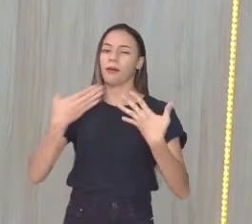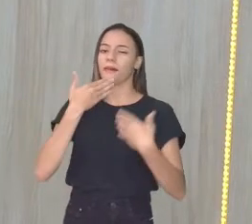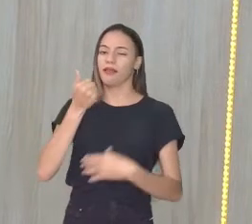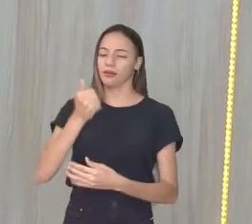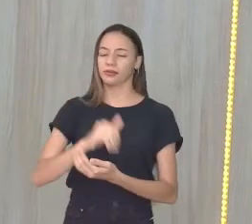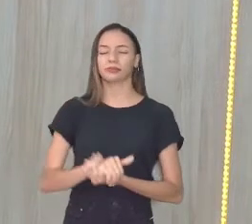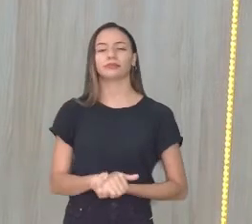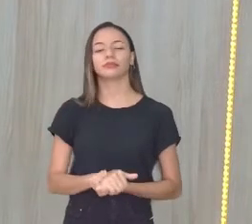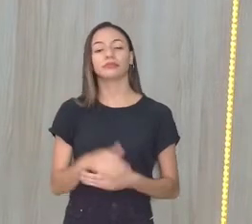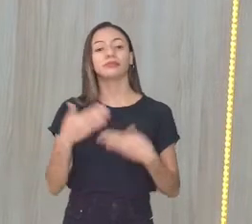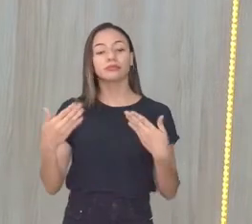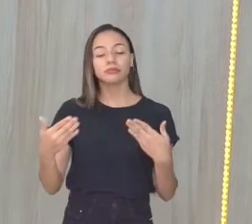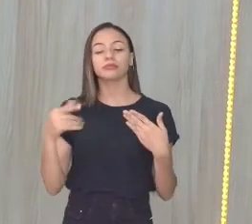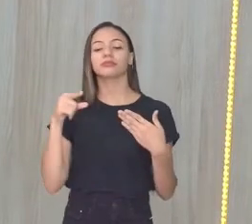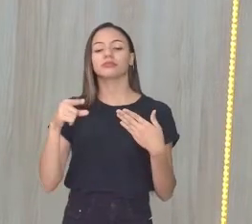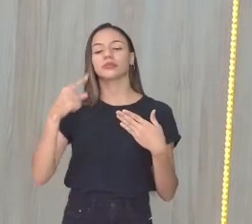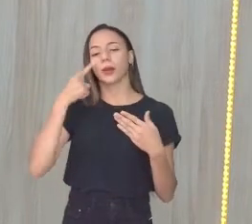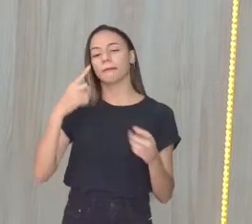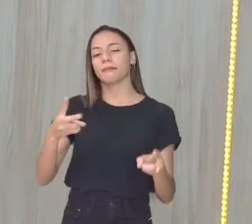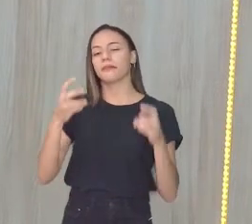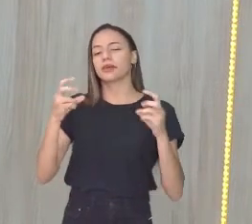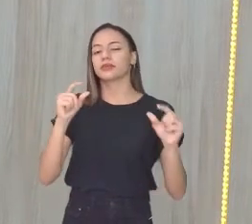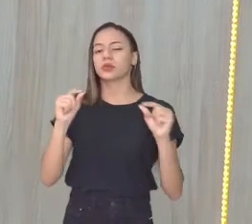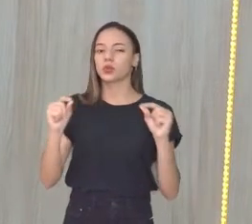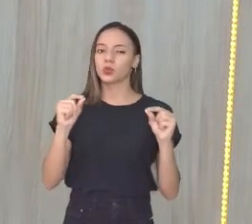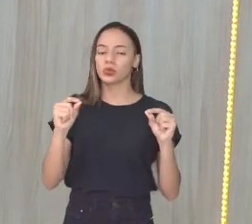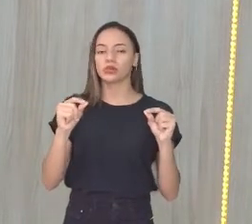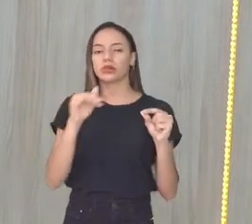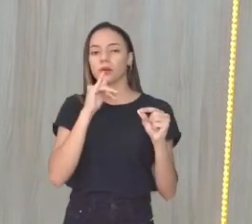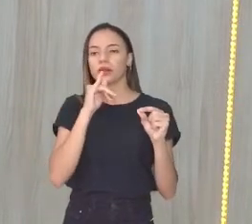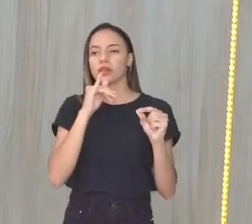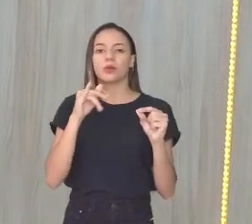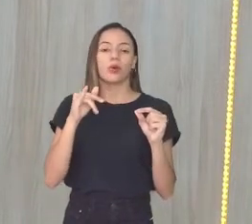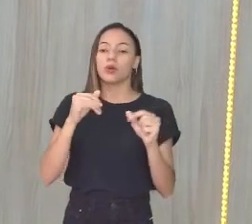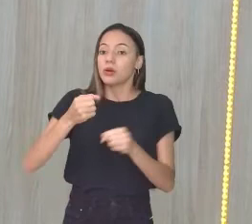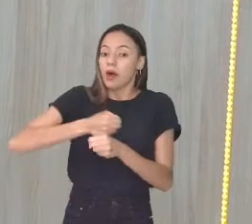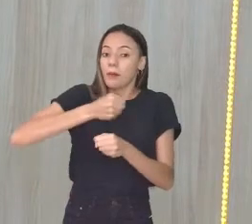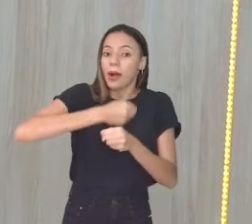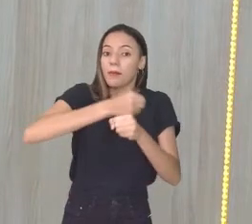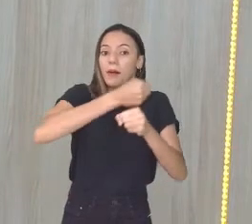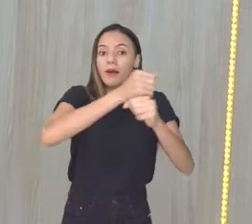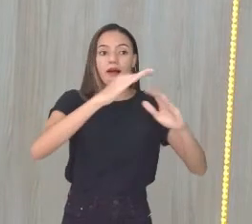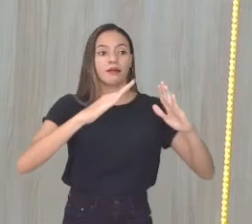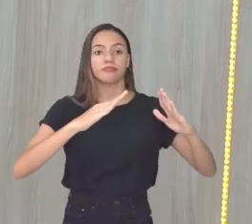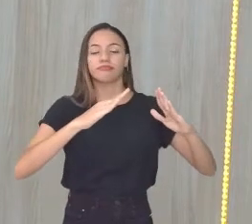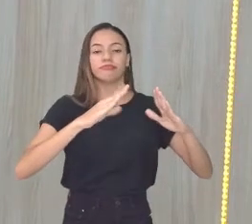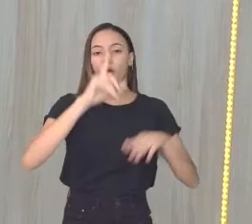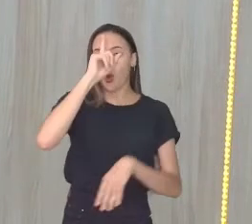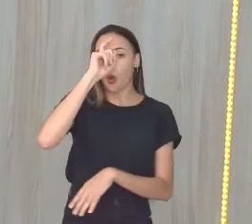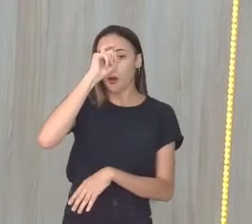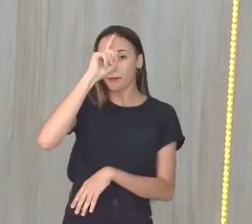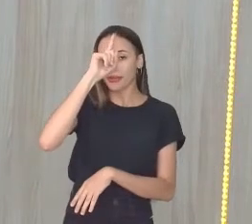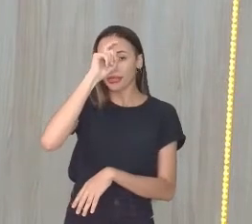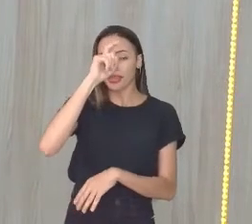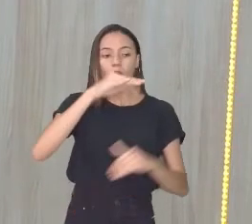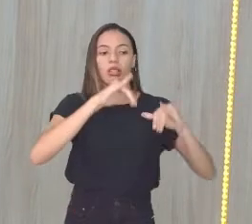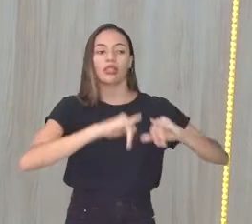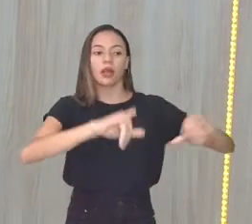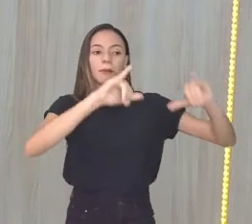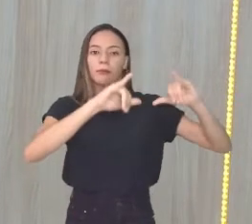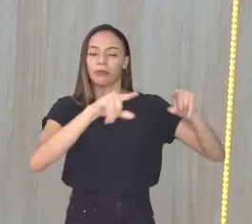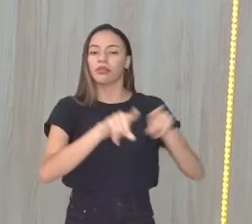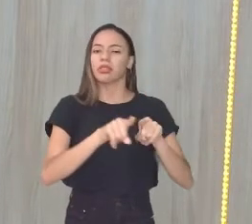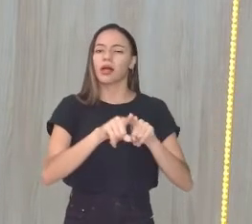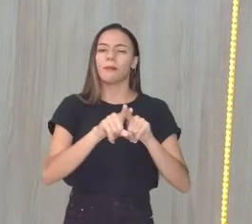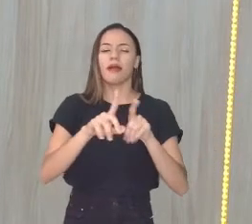viu a corrida para a construção de hospitais de campanha, né? A gente viu que na China, em 30 dias,